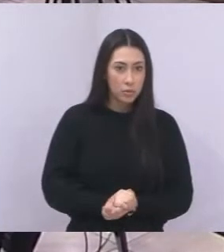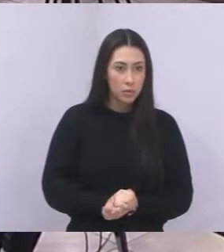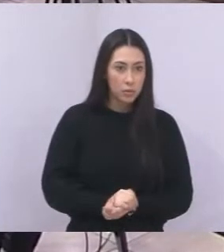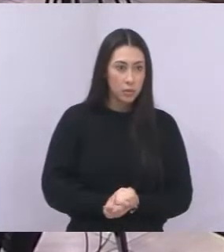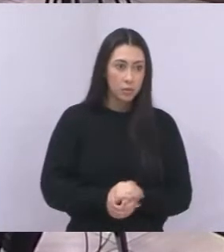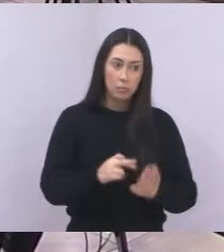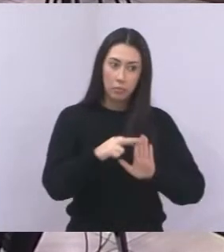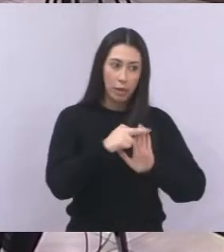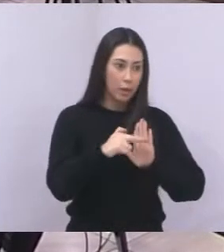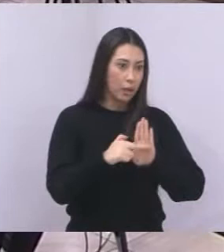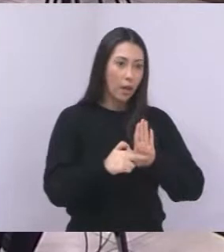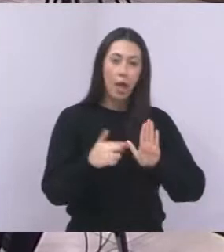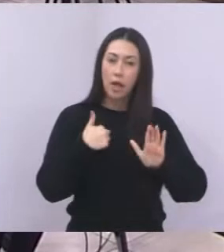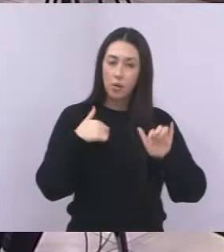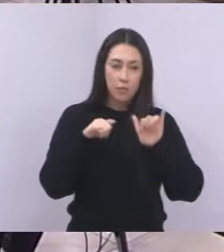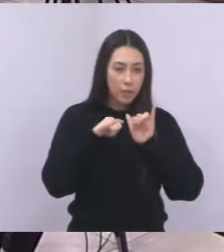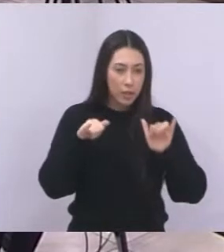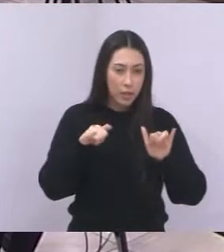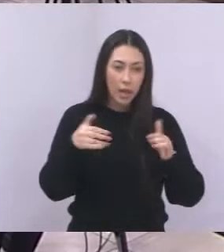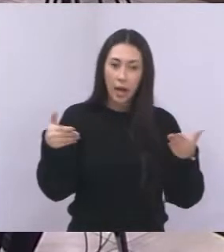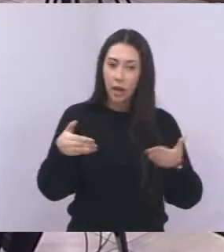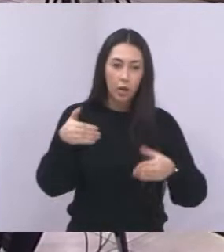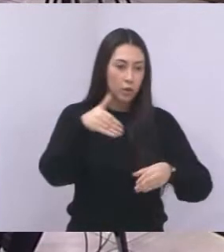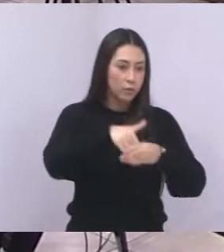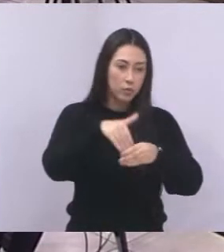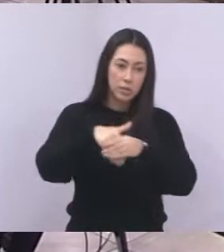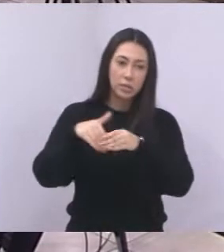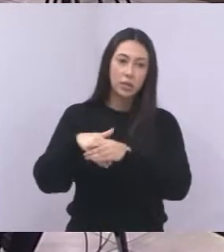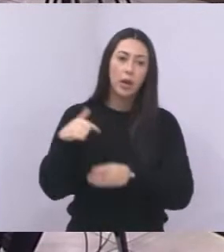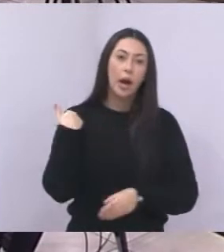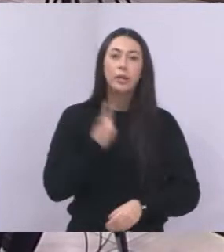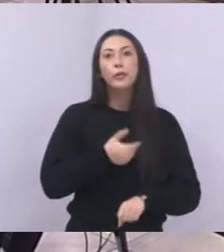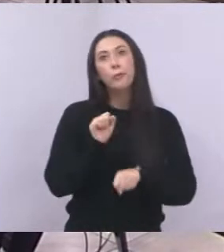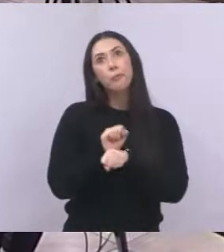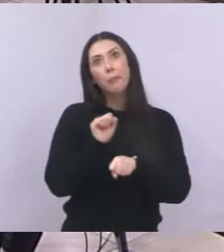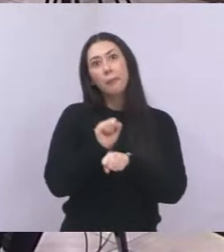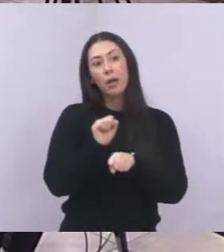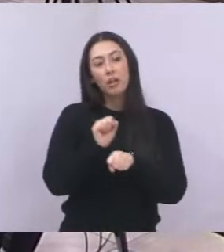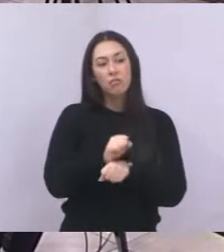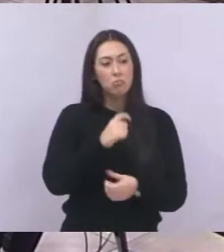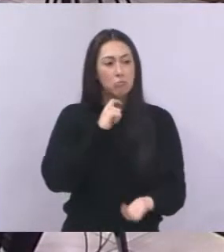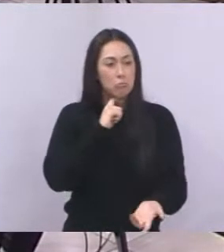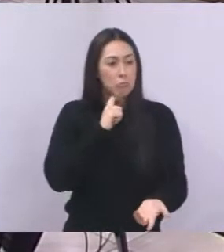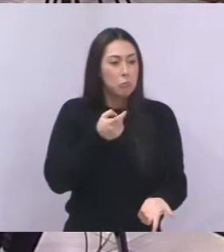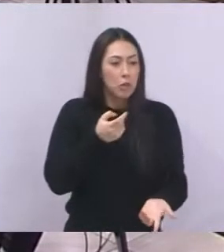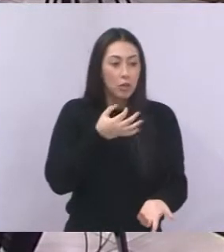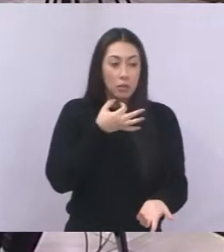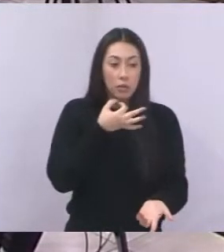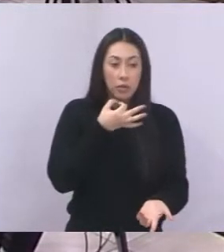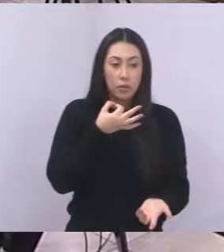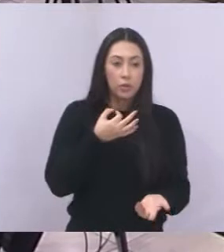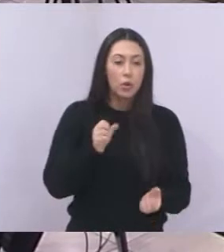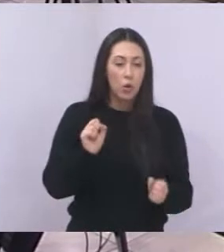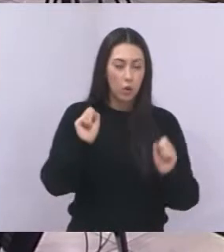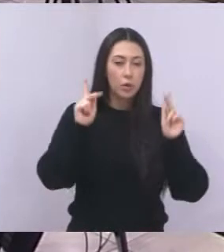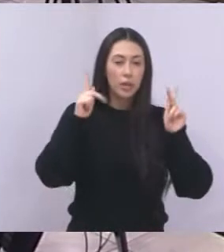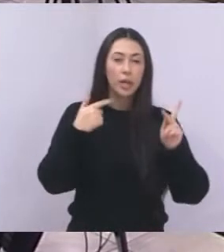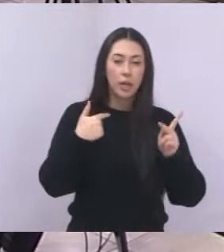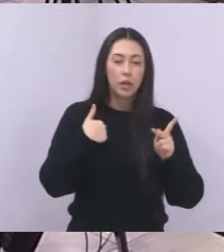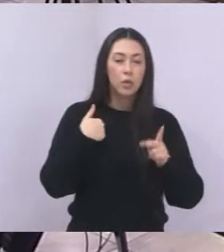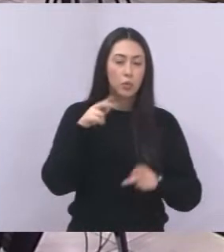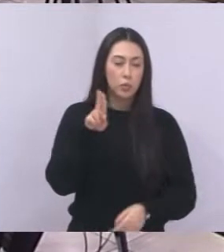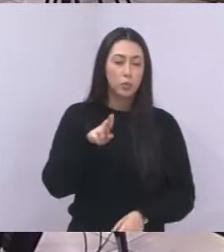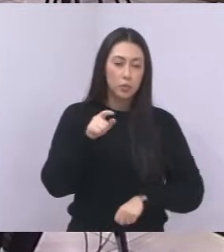não, vereador. Eu falei da mensagem, a gente vai votar agora. Ficamos aí um tempão esperando, o vereador nenhum se manifestou. Eu uso o meu voto para ponderar